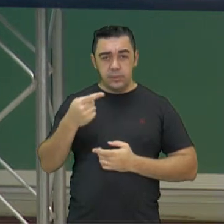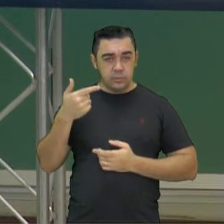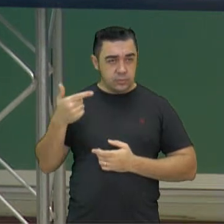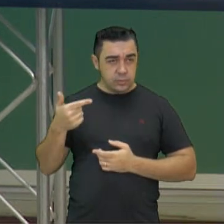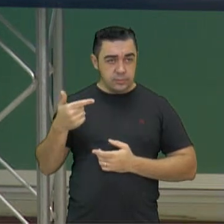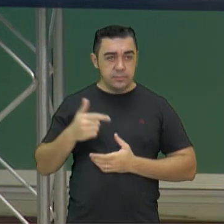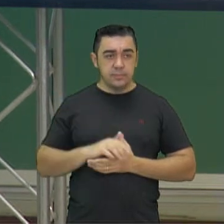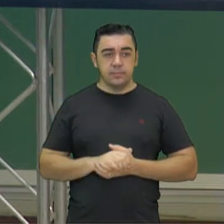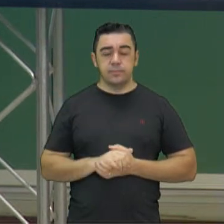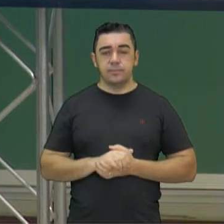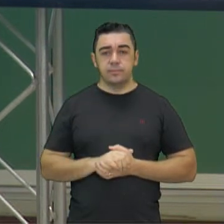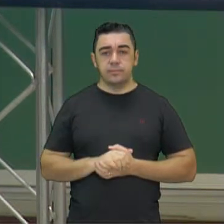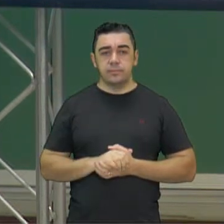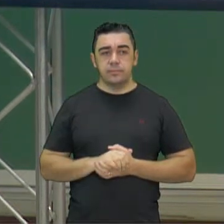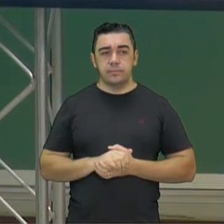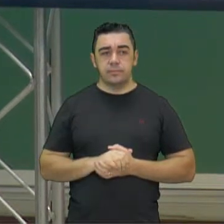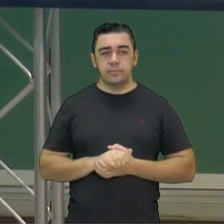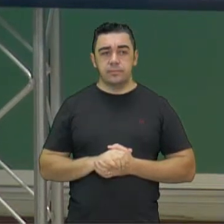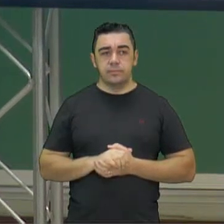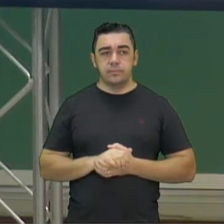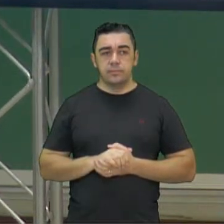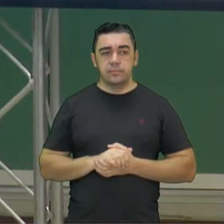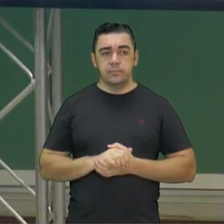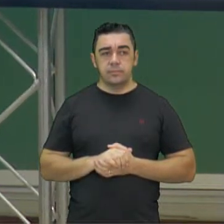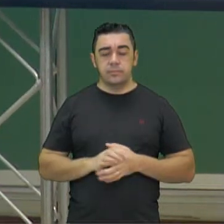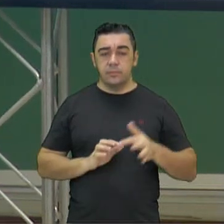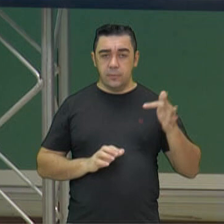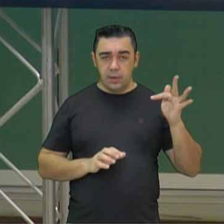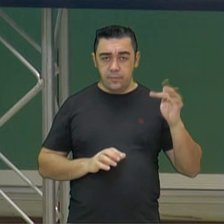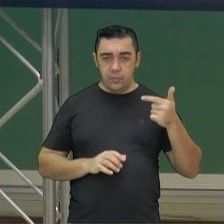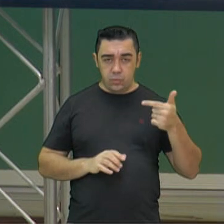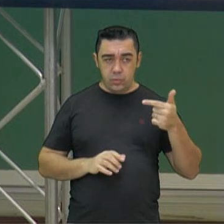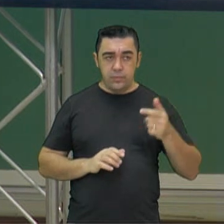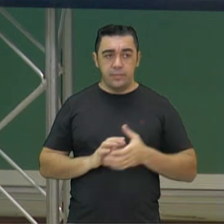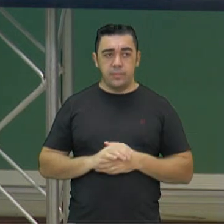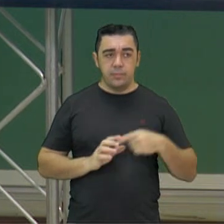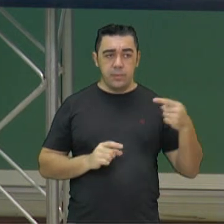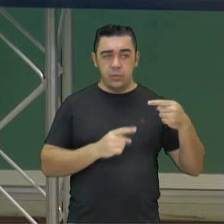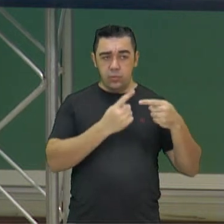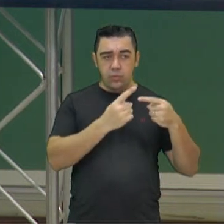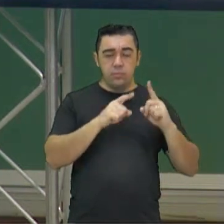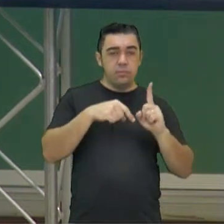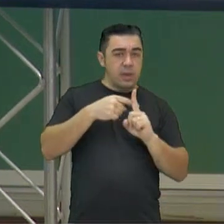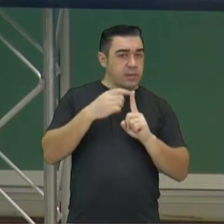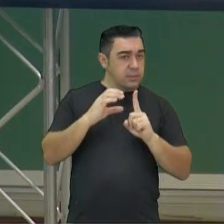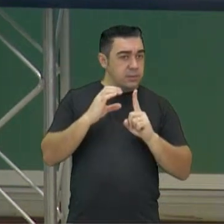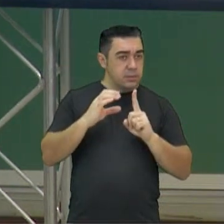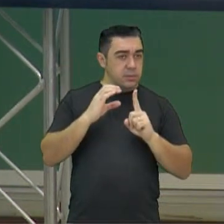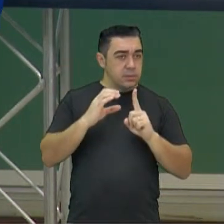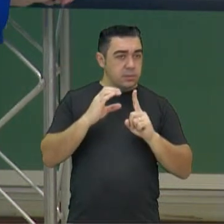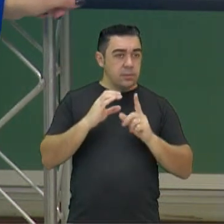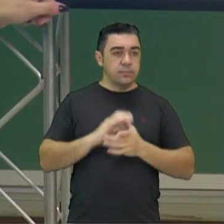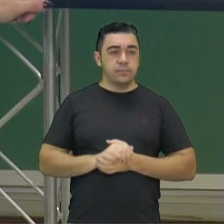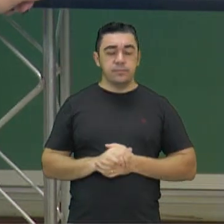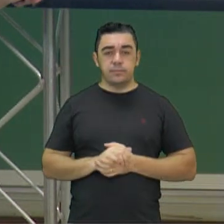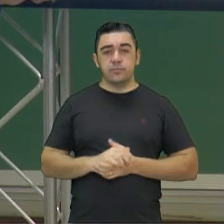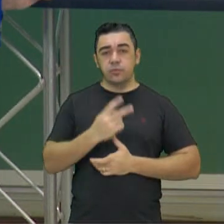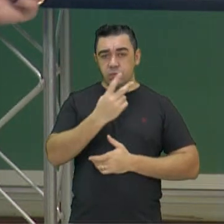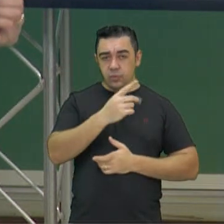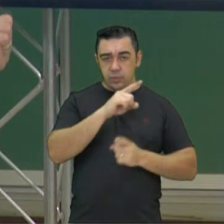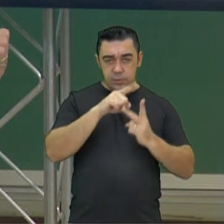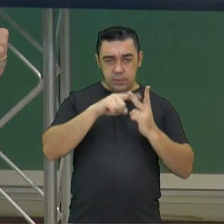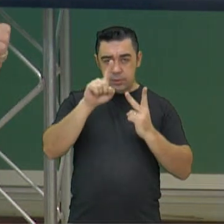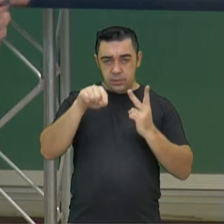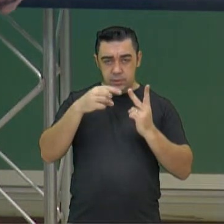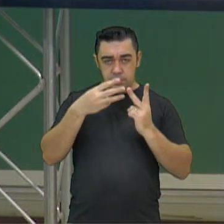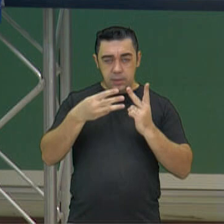y do centro. Tá aqui. Foco 2, menos 1 mais c. Quanto vale c? 2 raiz de 3.